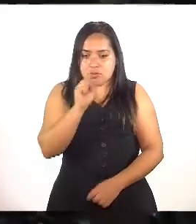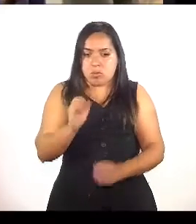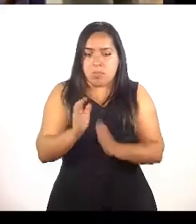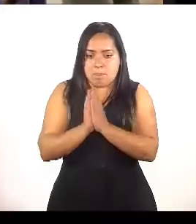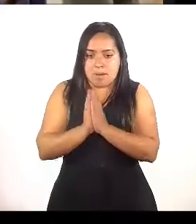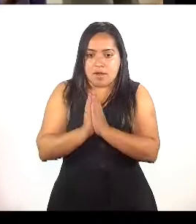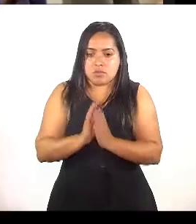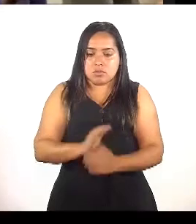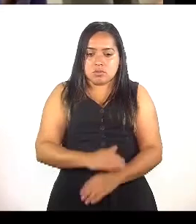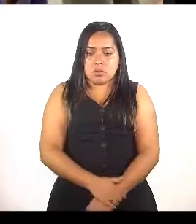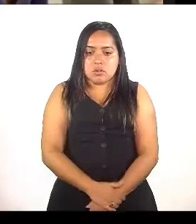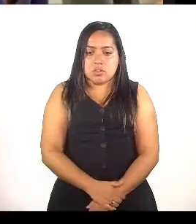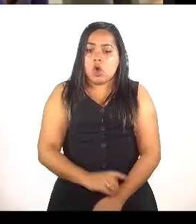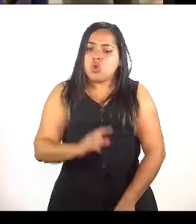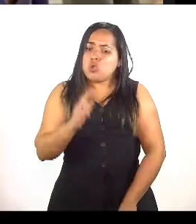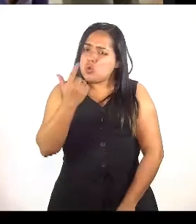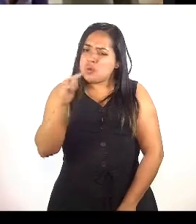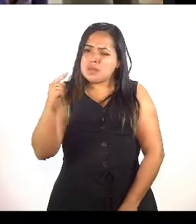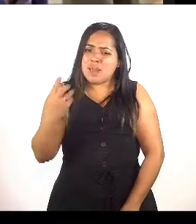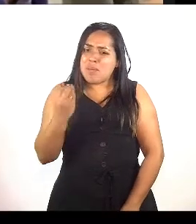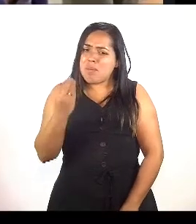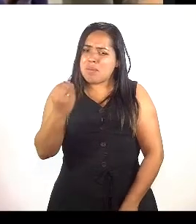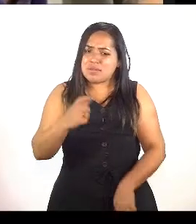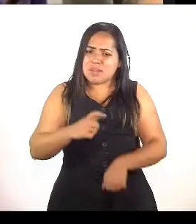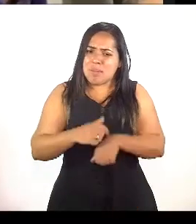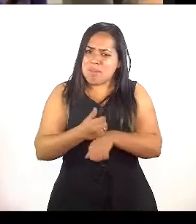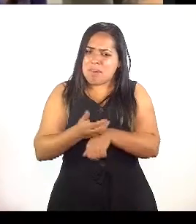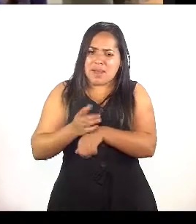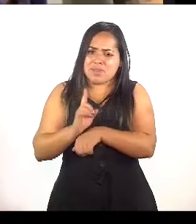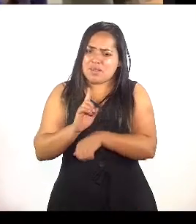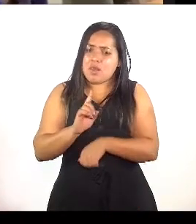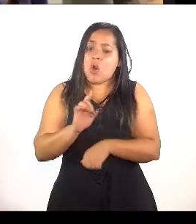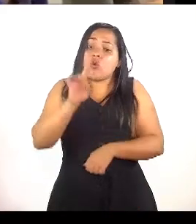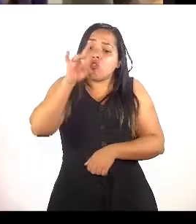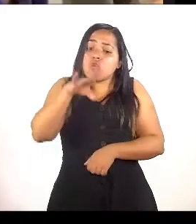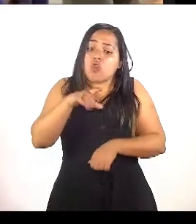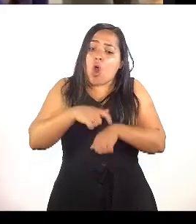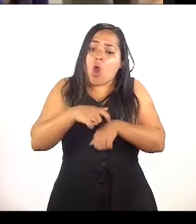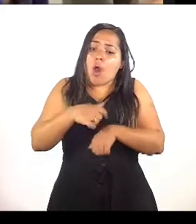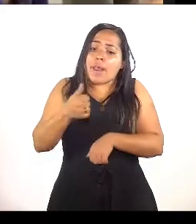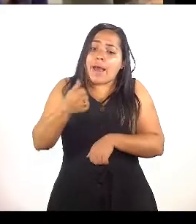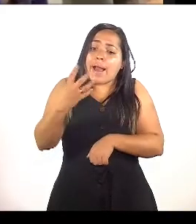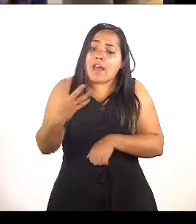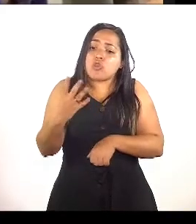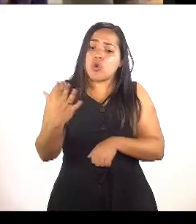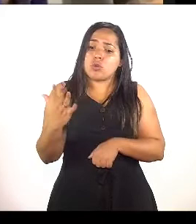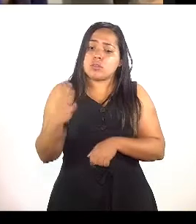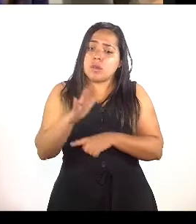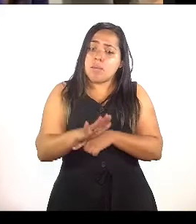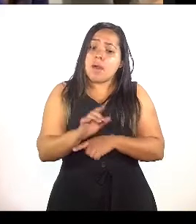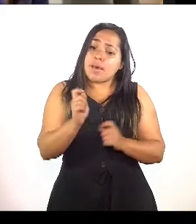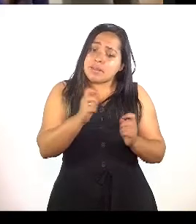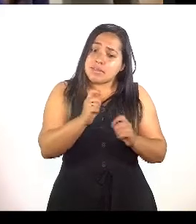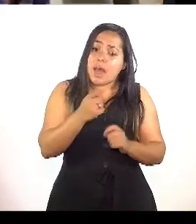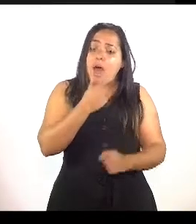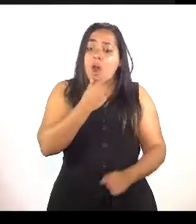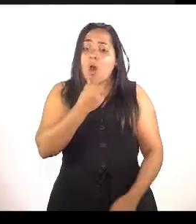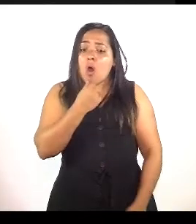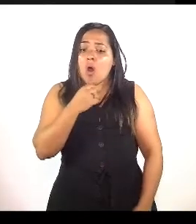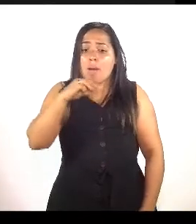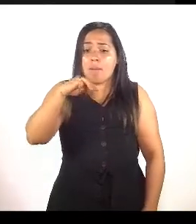Presidente, não tem muita pressa, não. A comissão de orçamento é só às 14 horas. O deputado Márcio Canela ainda vai querer